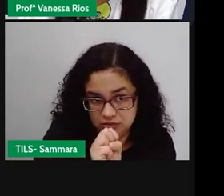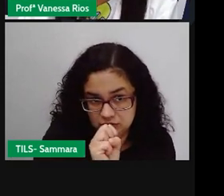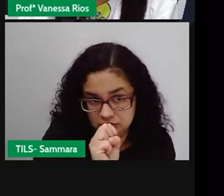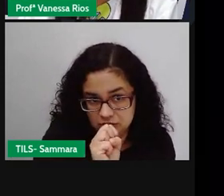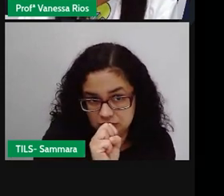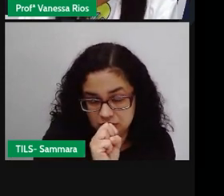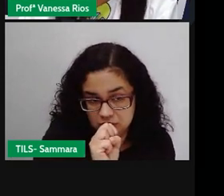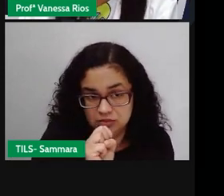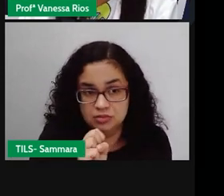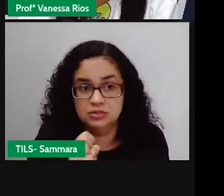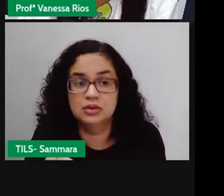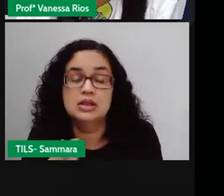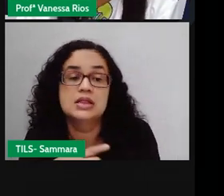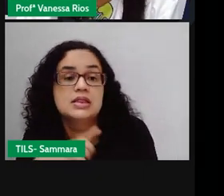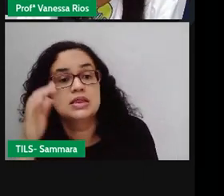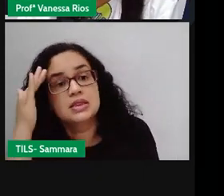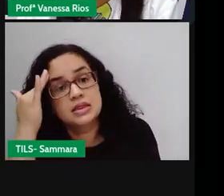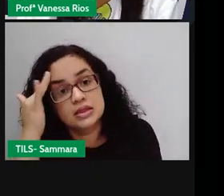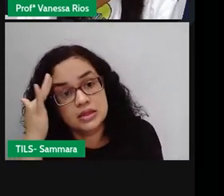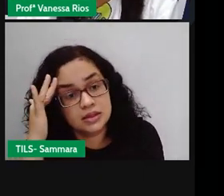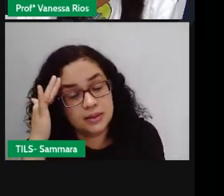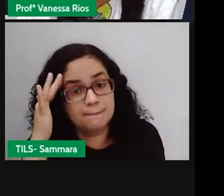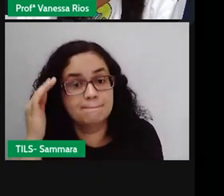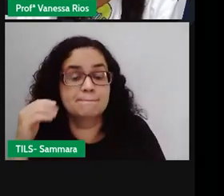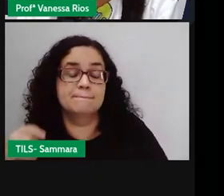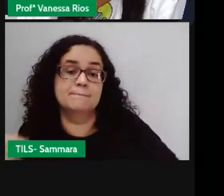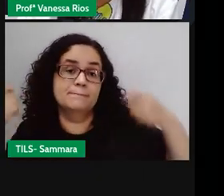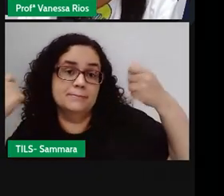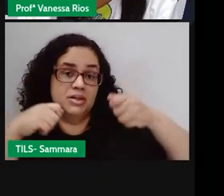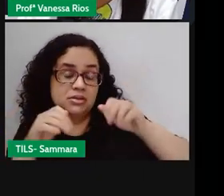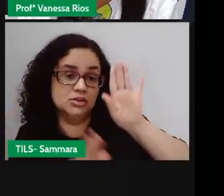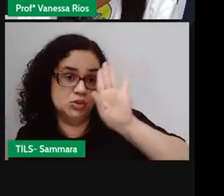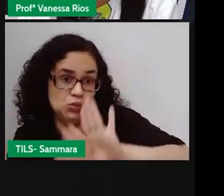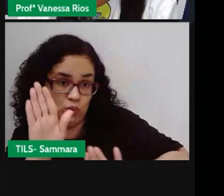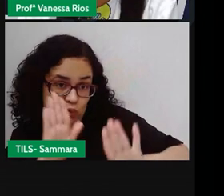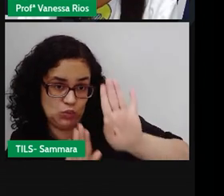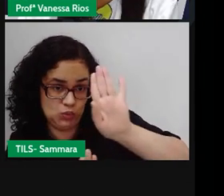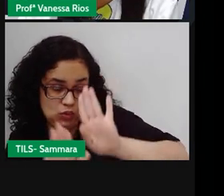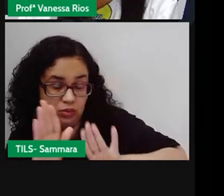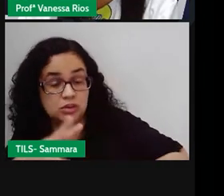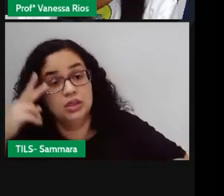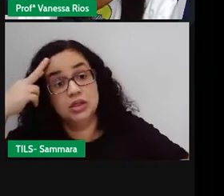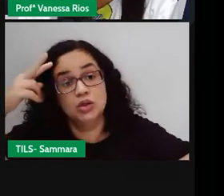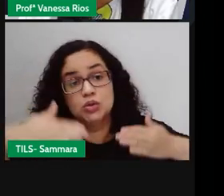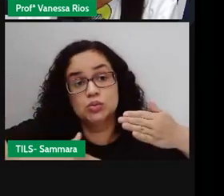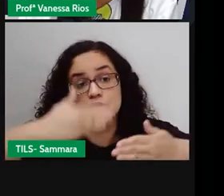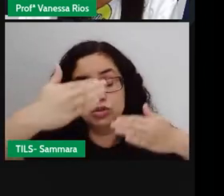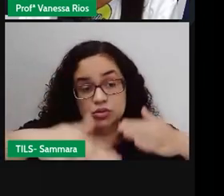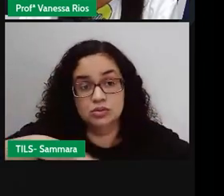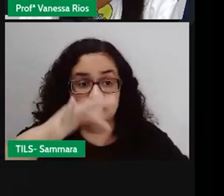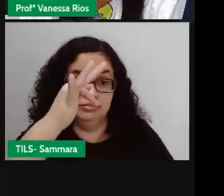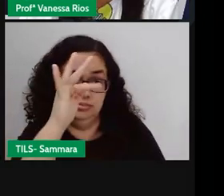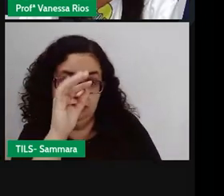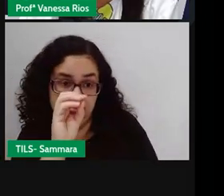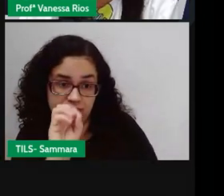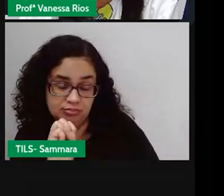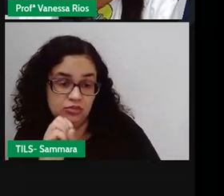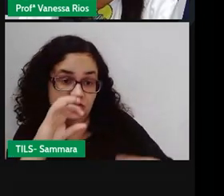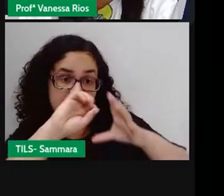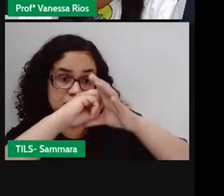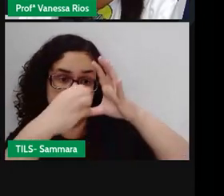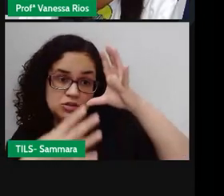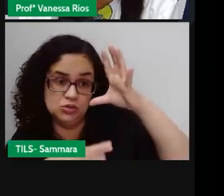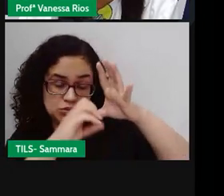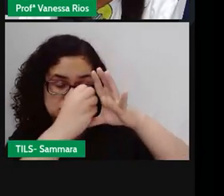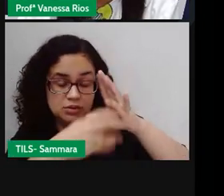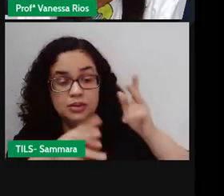e que eles entender que eles precisam ser preservados porque contam a história da cidade, contam as características